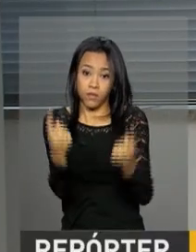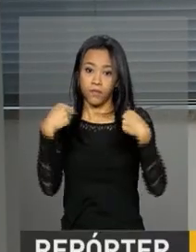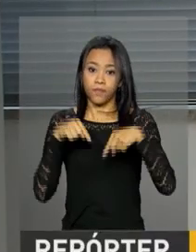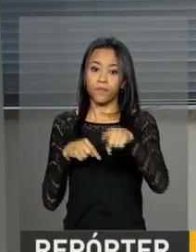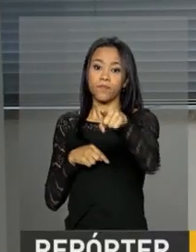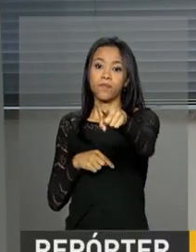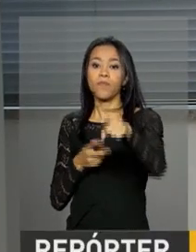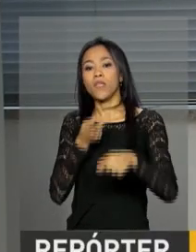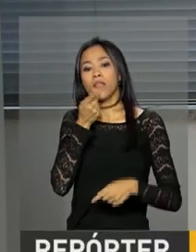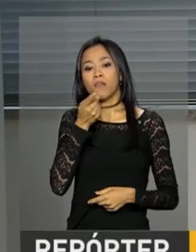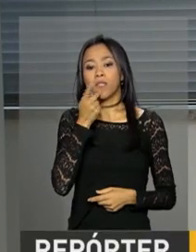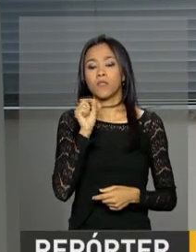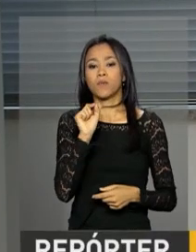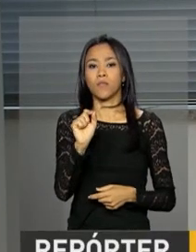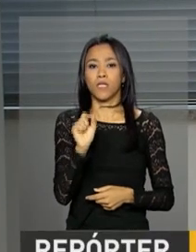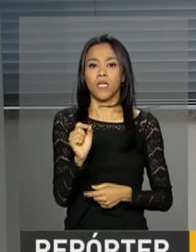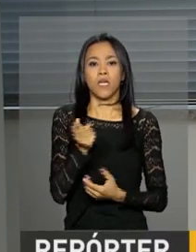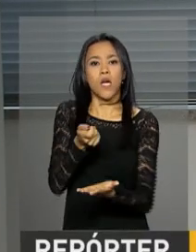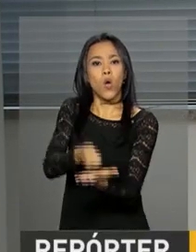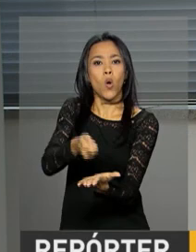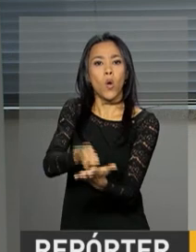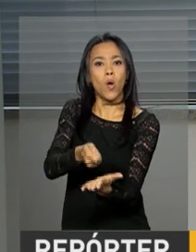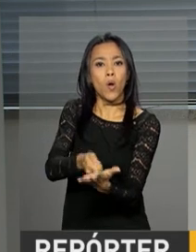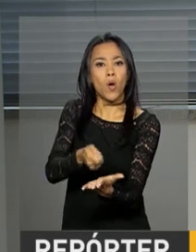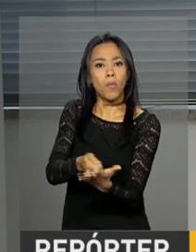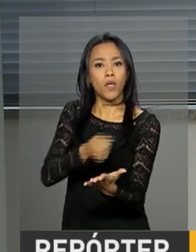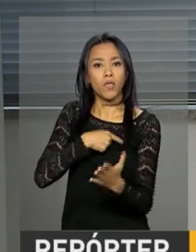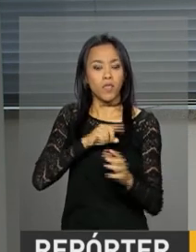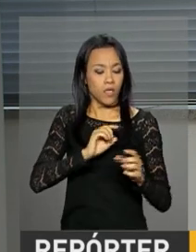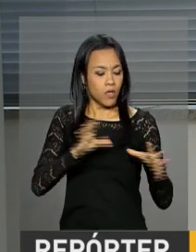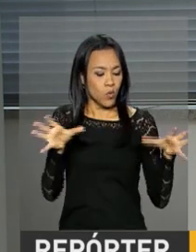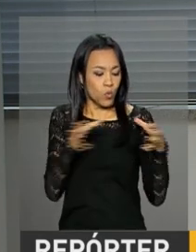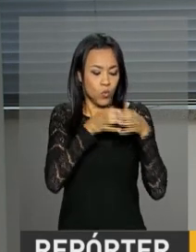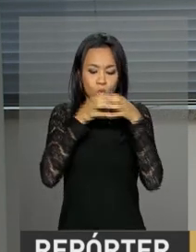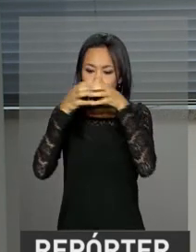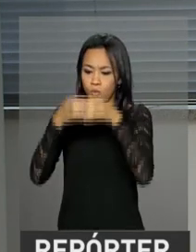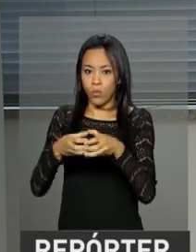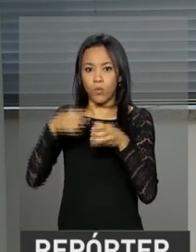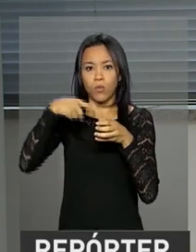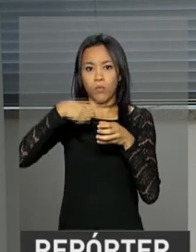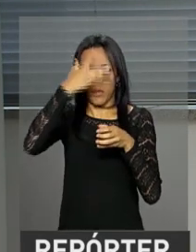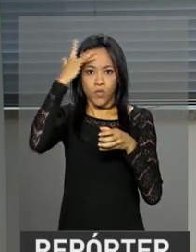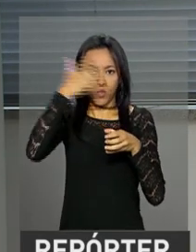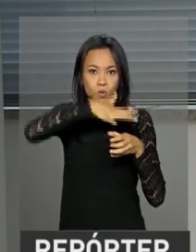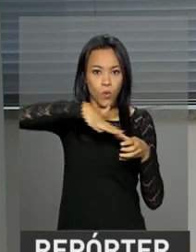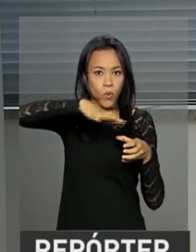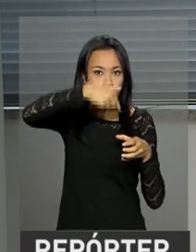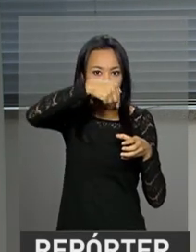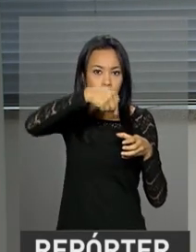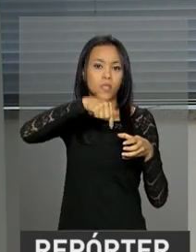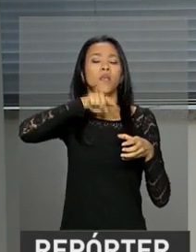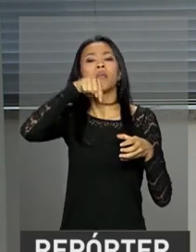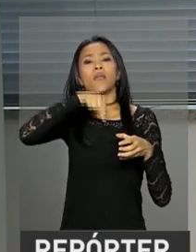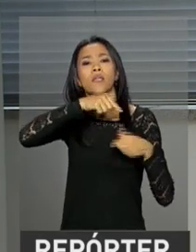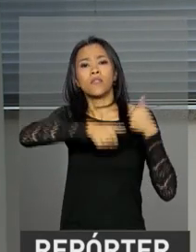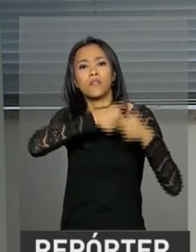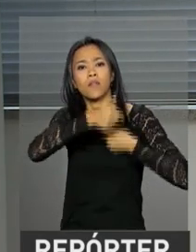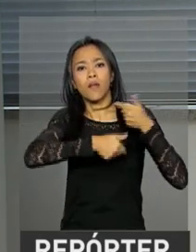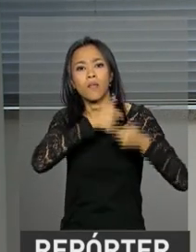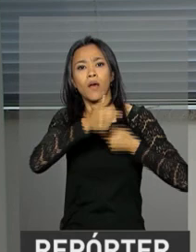maior eficiência pra sua cobrança a gente tem uma equipe nacional de cobrança que ela busca trabalhar de forma de